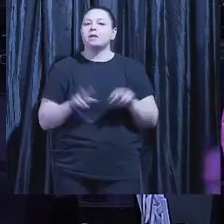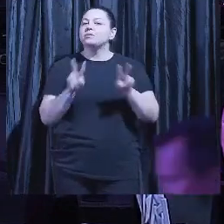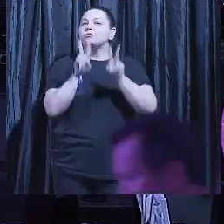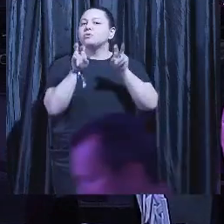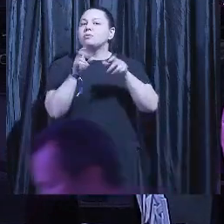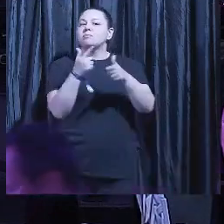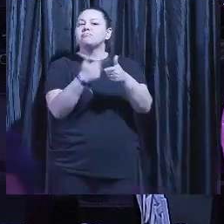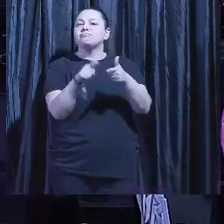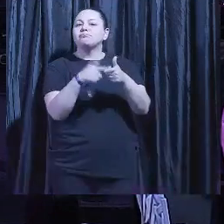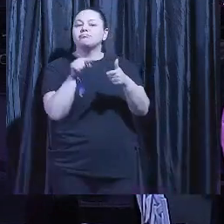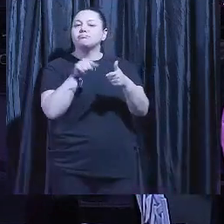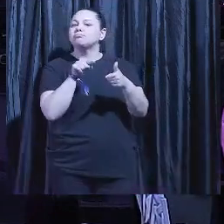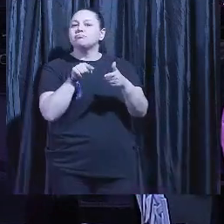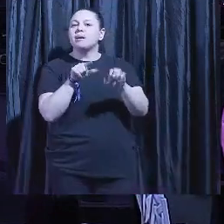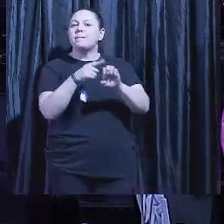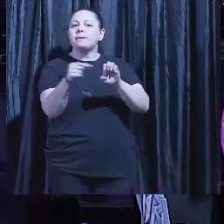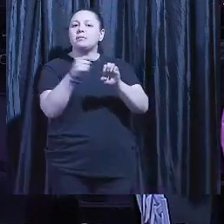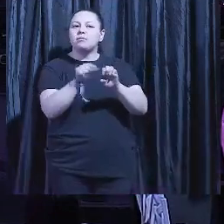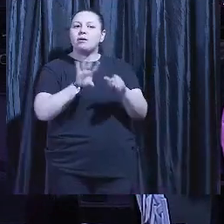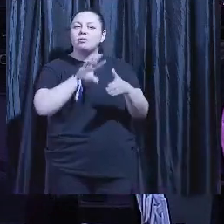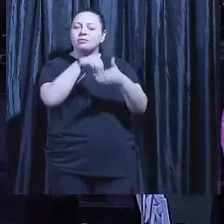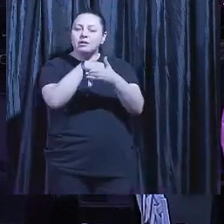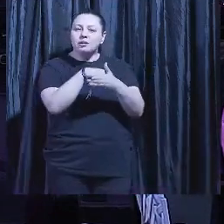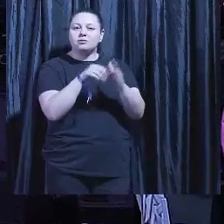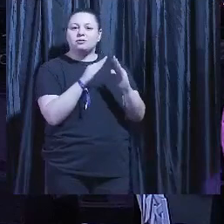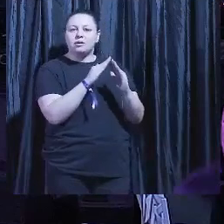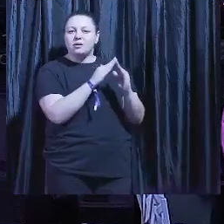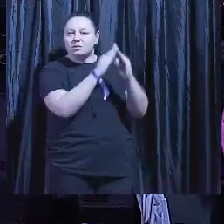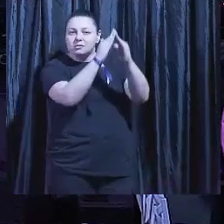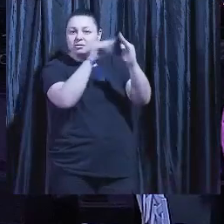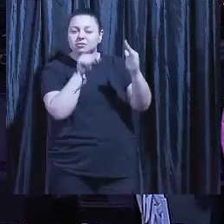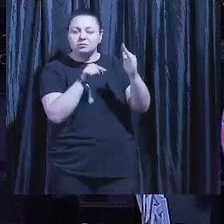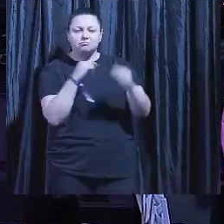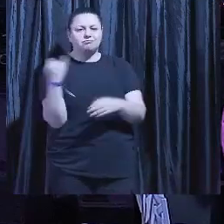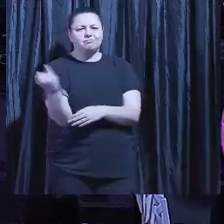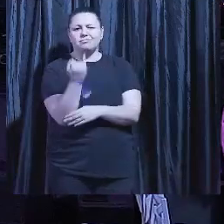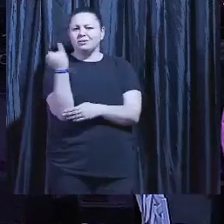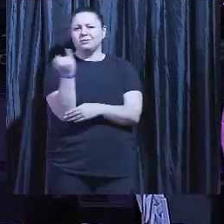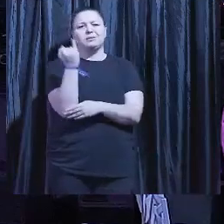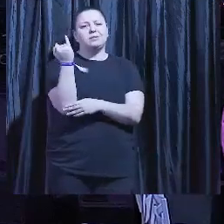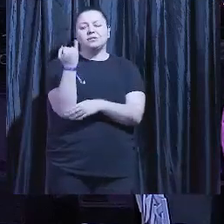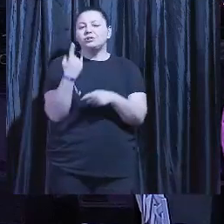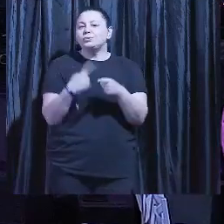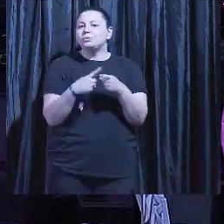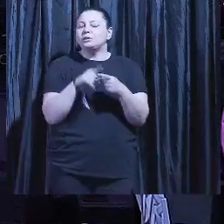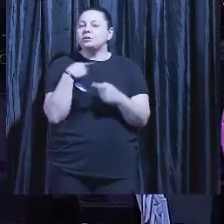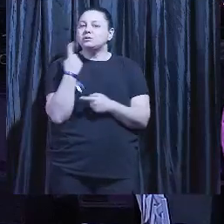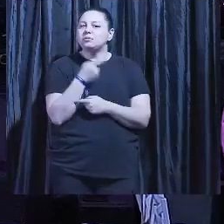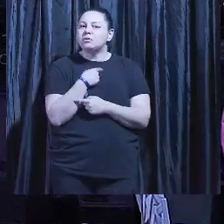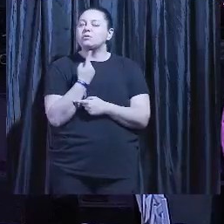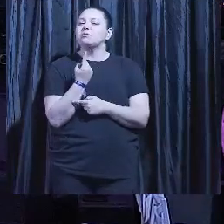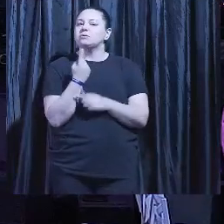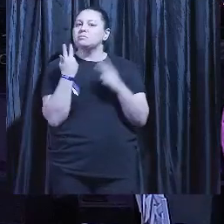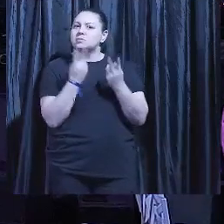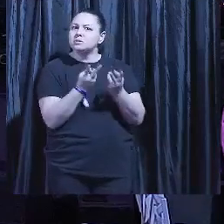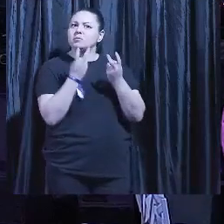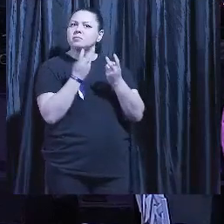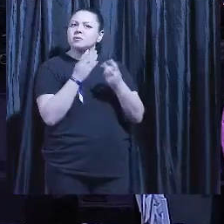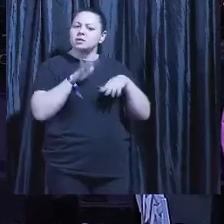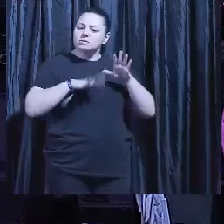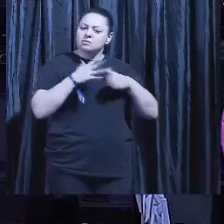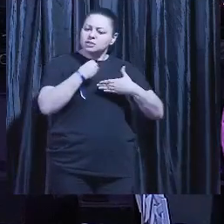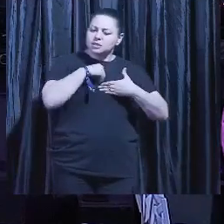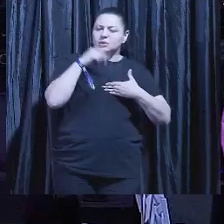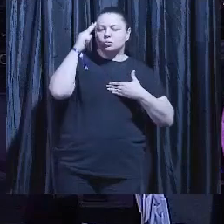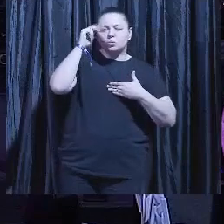problematizar a questão do empreendedorismo na periferia é muito importante, porque a gente entendeu que pode viver do nosso sonho, da nossa arte,